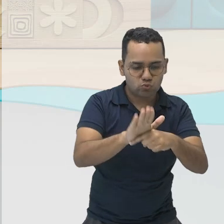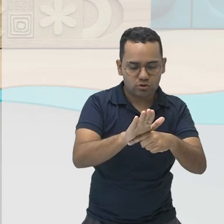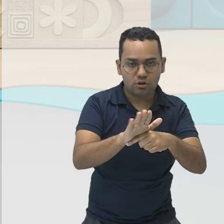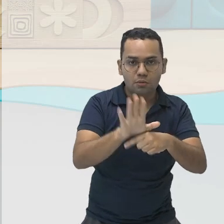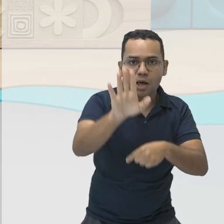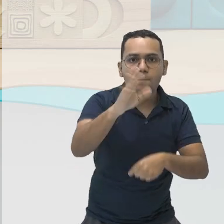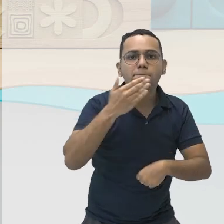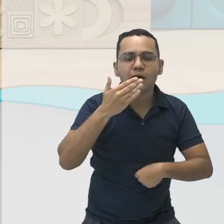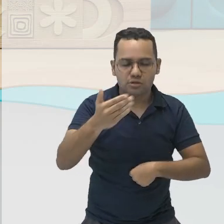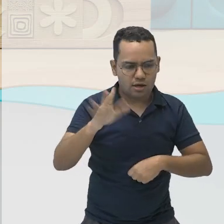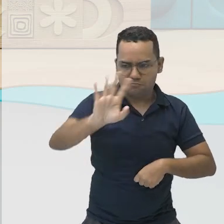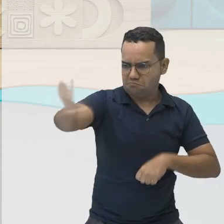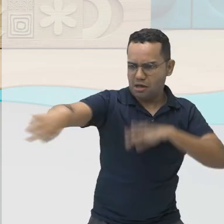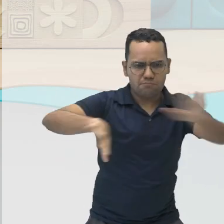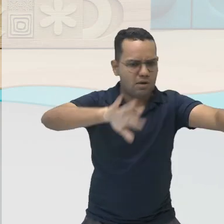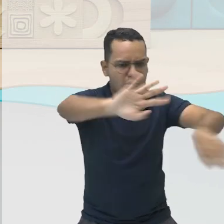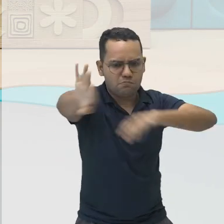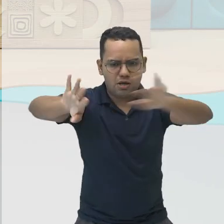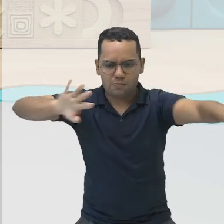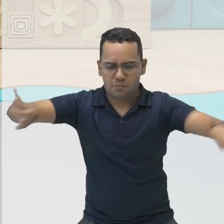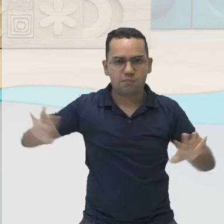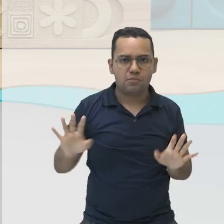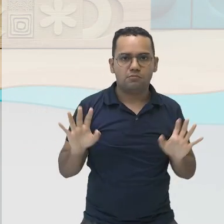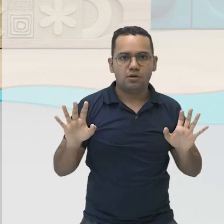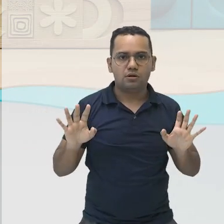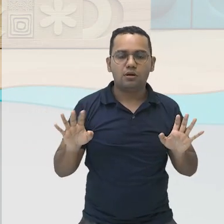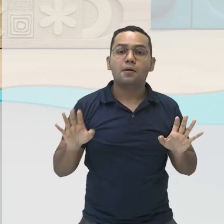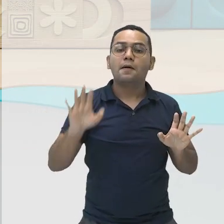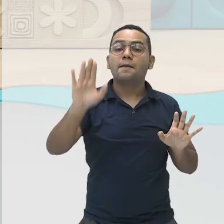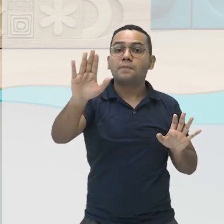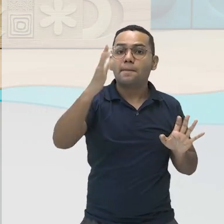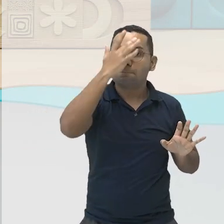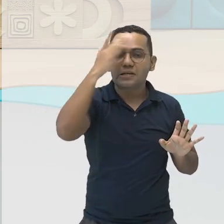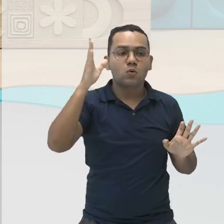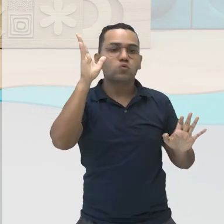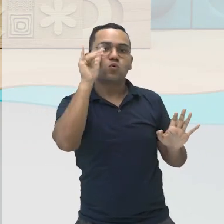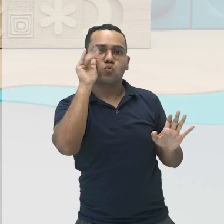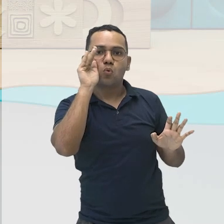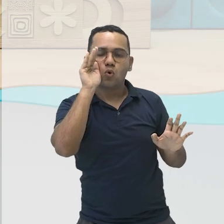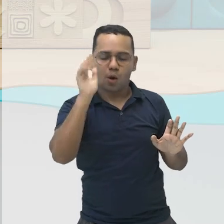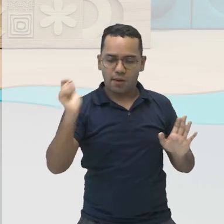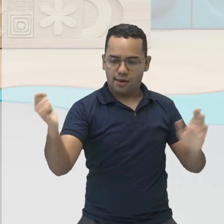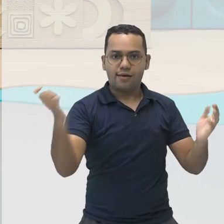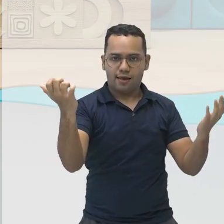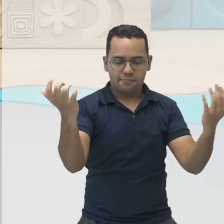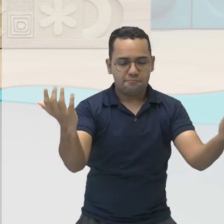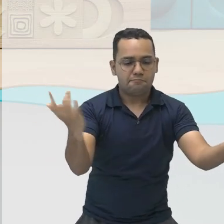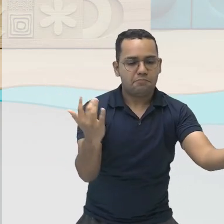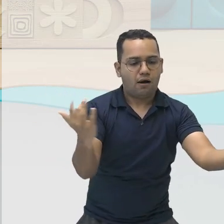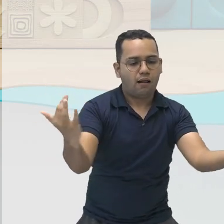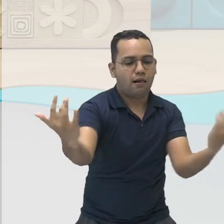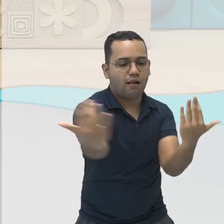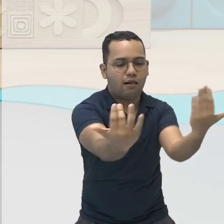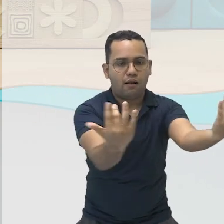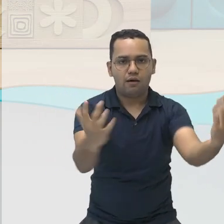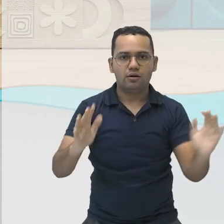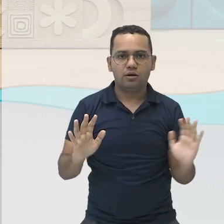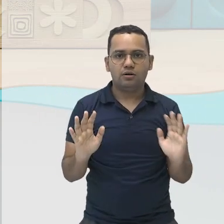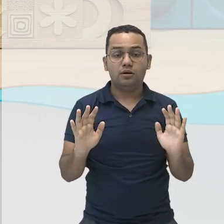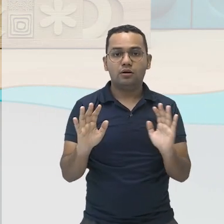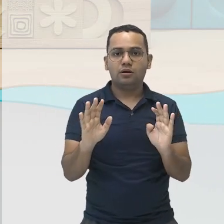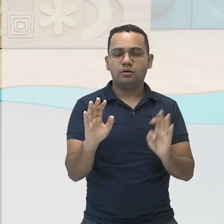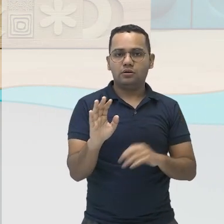se aglomerem em cima da vítima. Você, como uma pessoa que sabe dos conhecimentos aí de primeiros socorros, vai fazer o